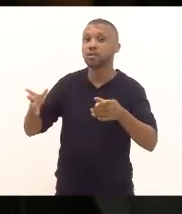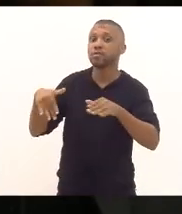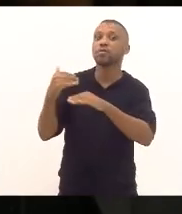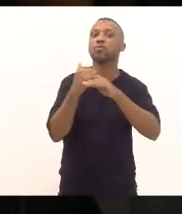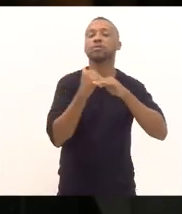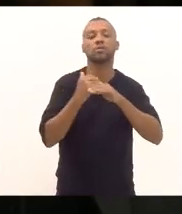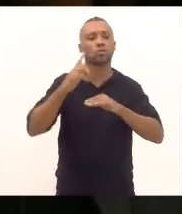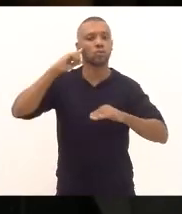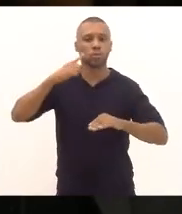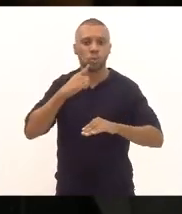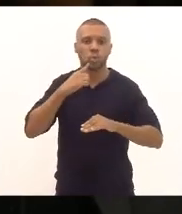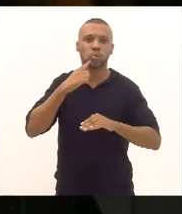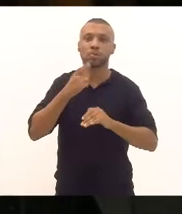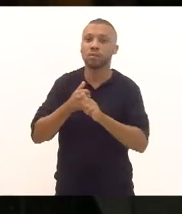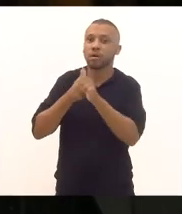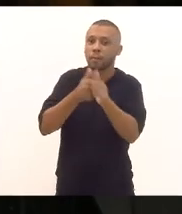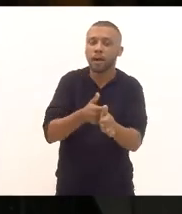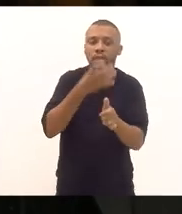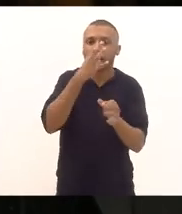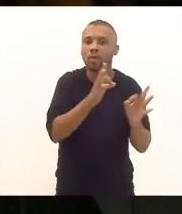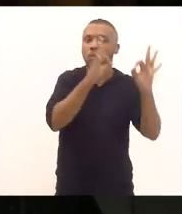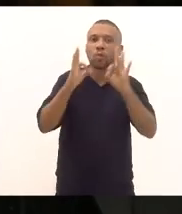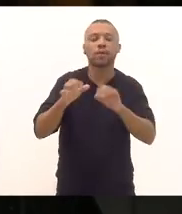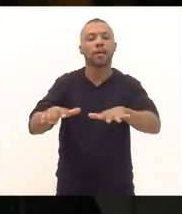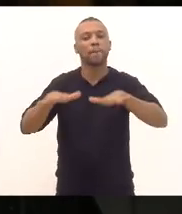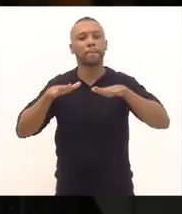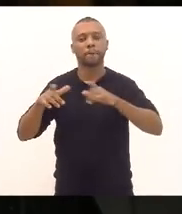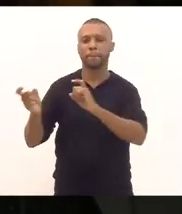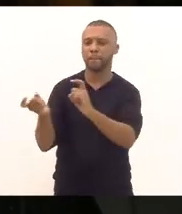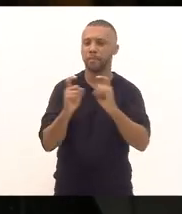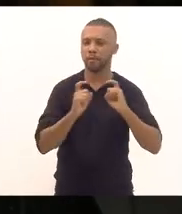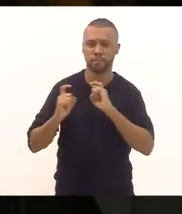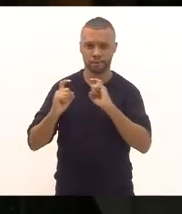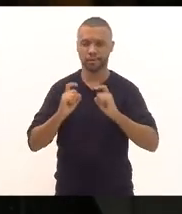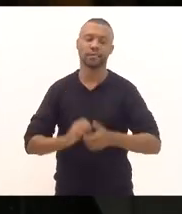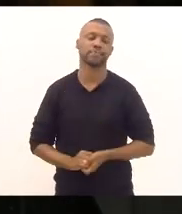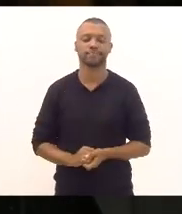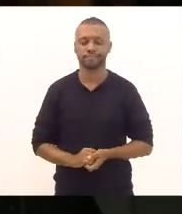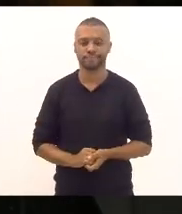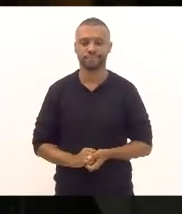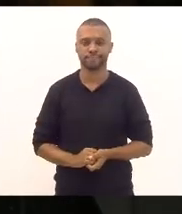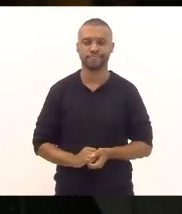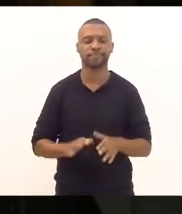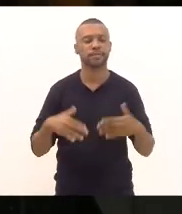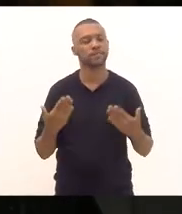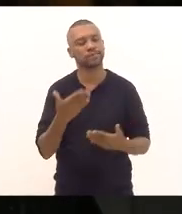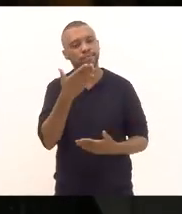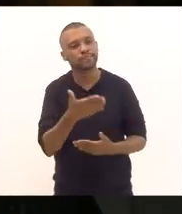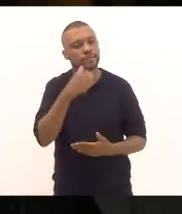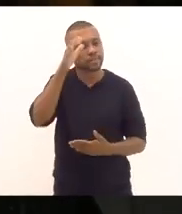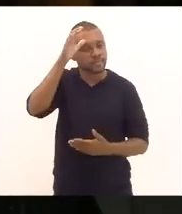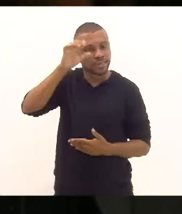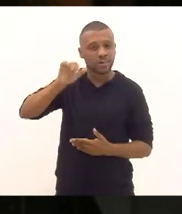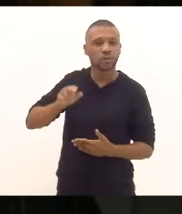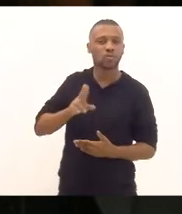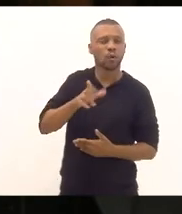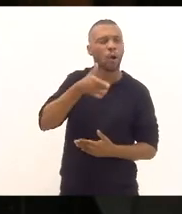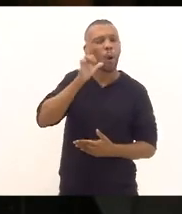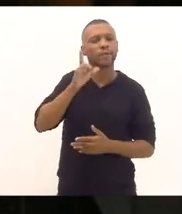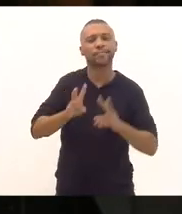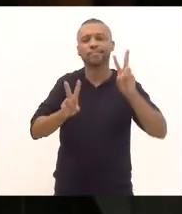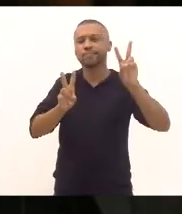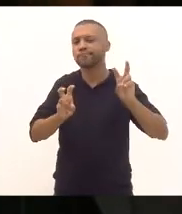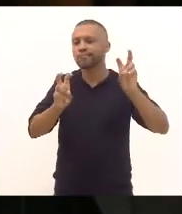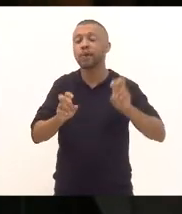é um acompanhamento das nossas sessões plenárias deputada Tia Jô eu ontem mencionei como